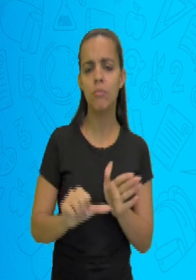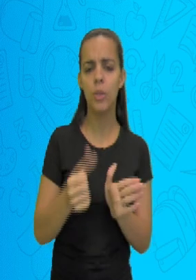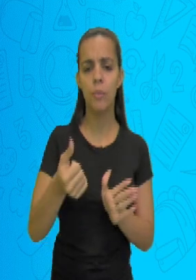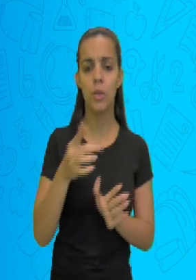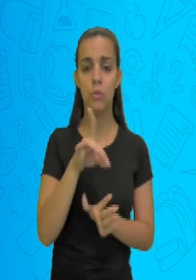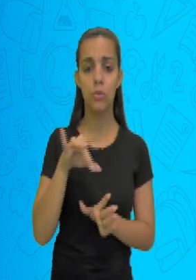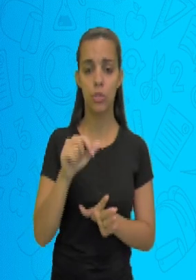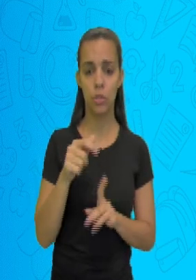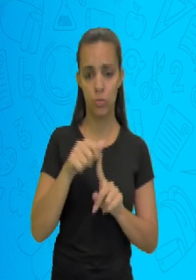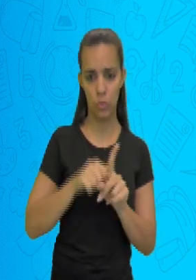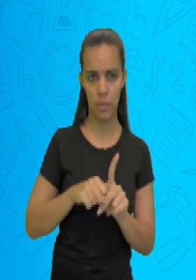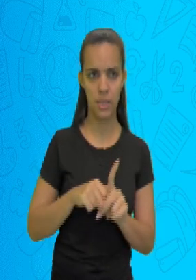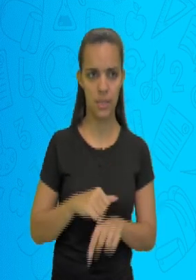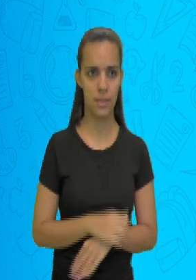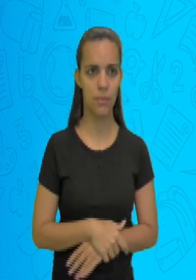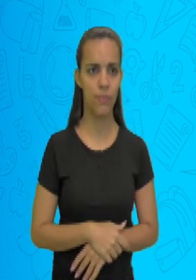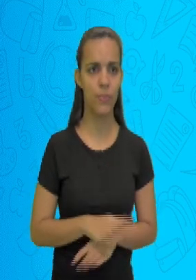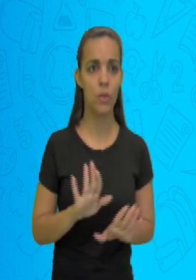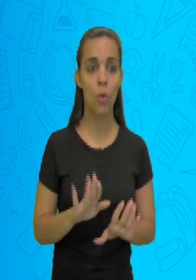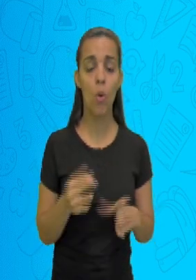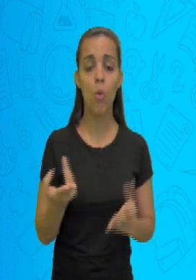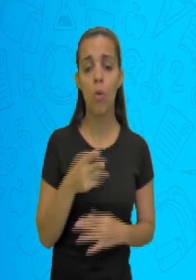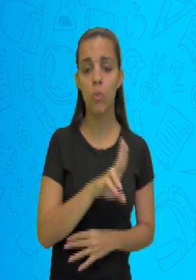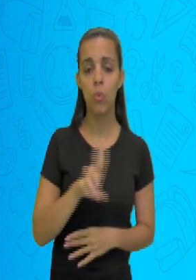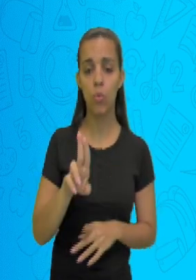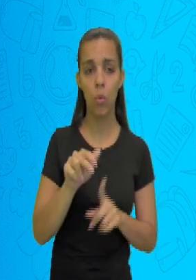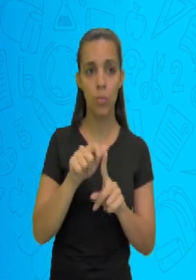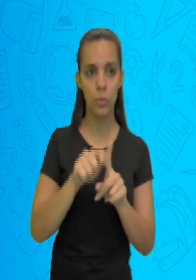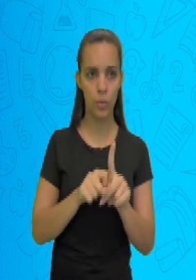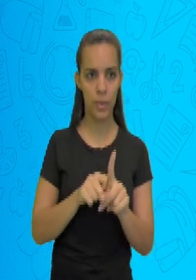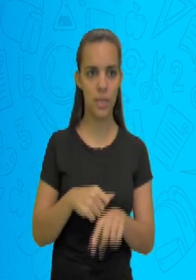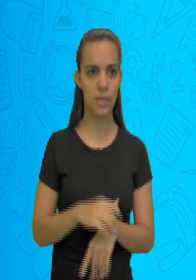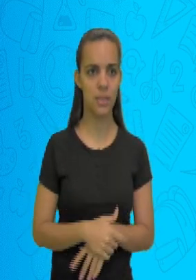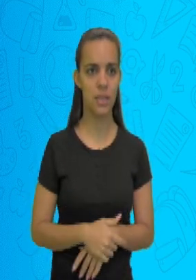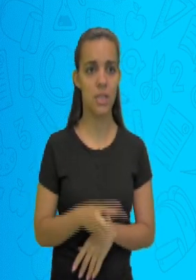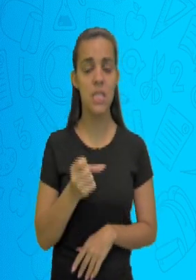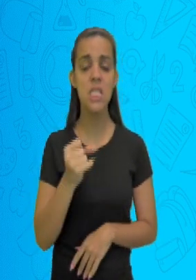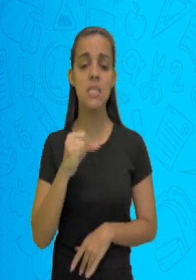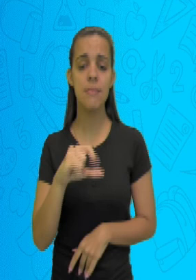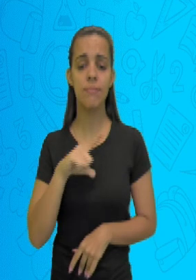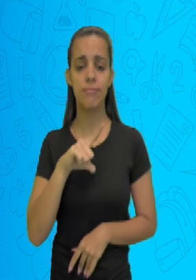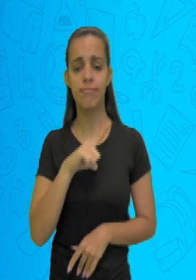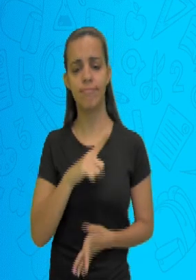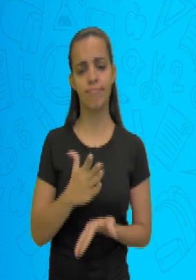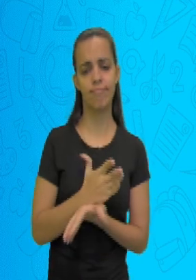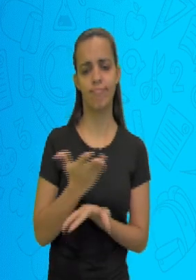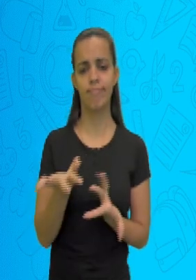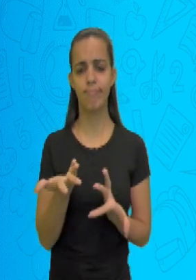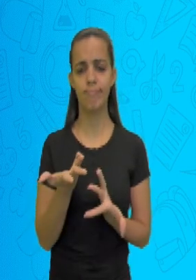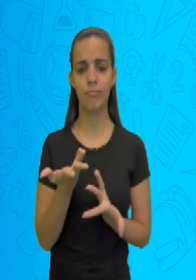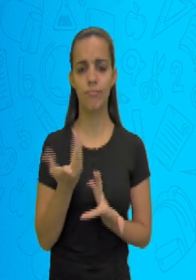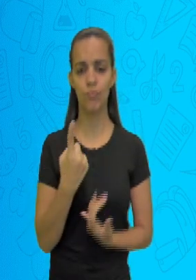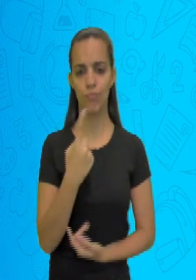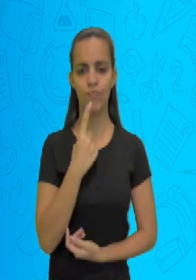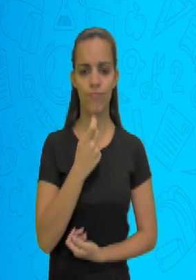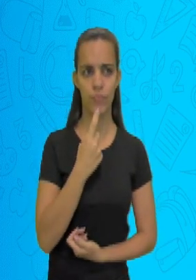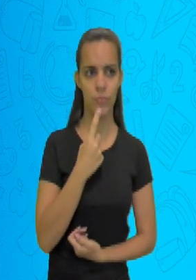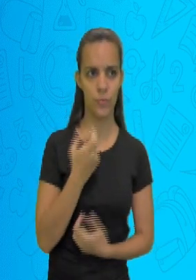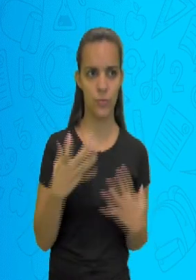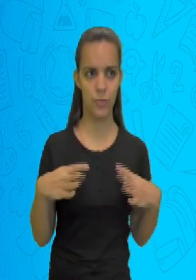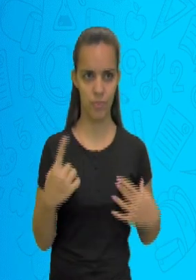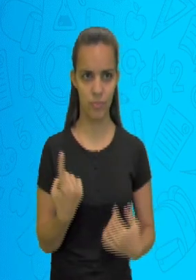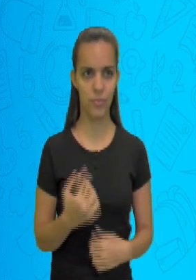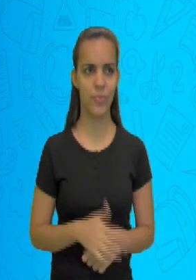daquele mês. E nome do mês e se ele tem algum feriado ou alguma data importante. Posso deixar